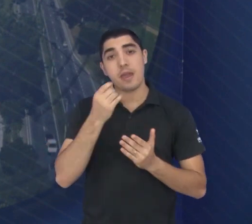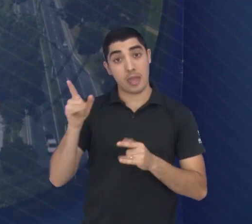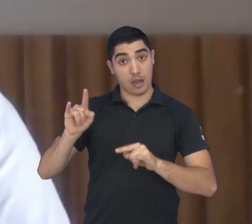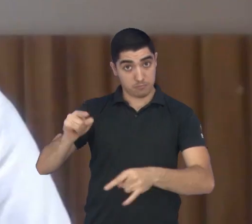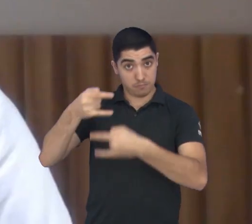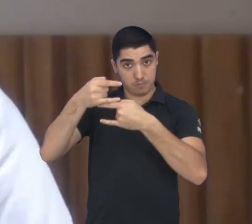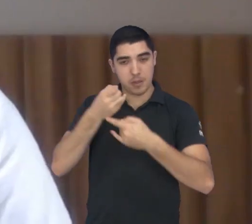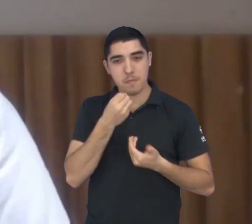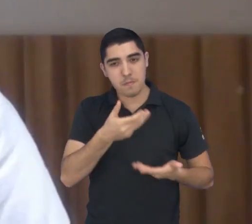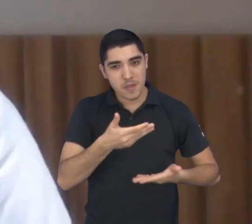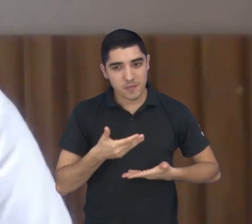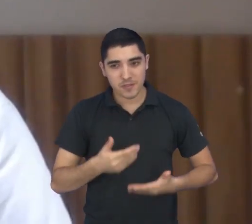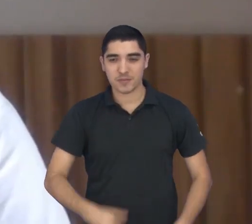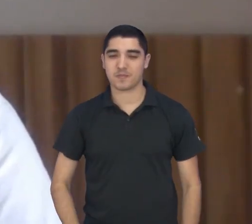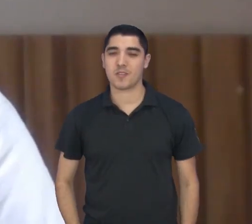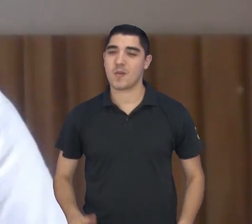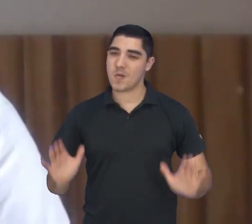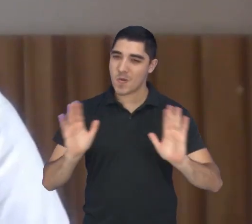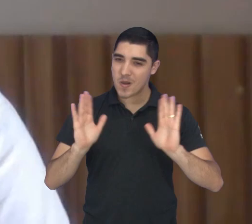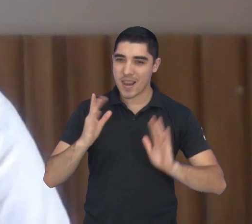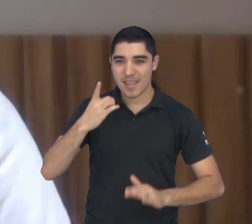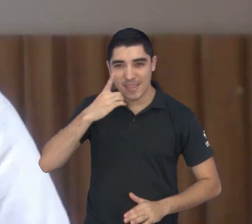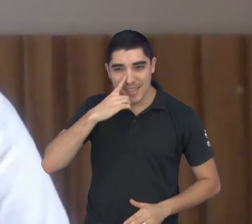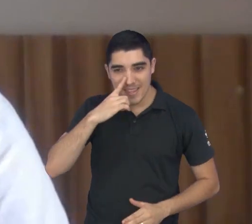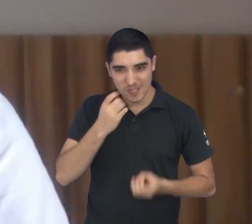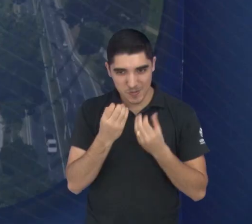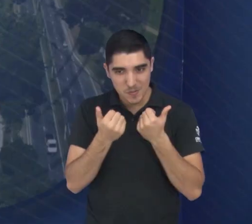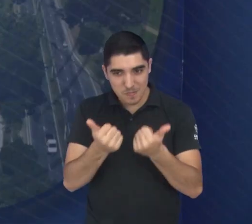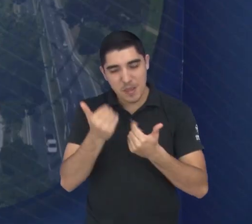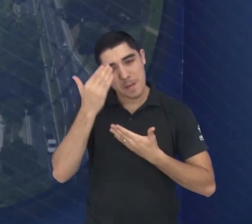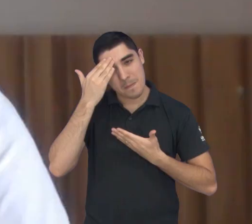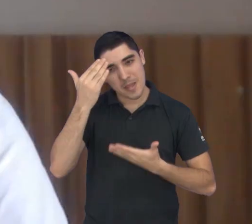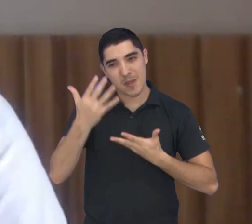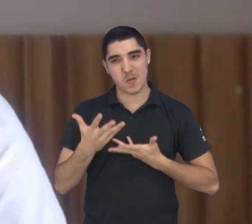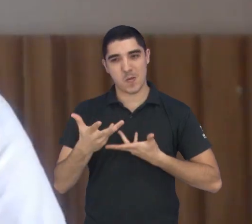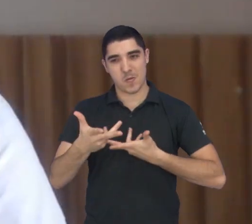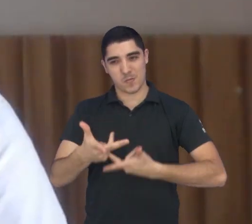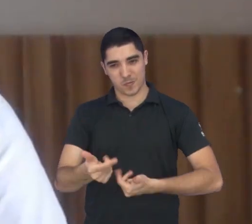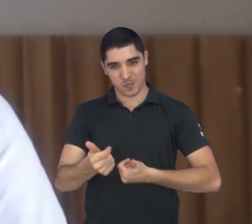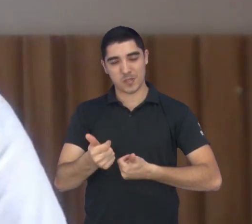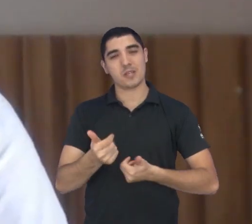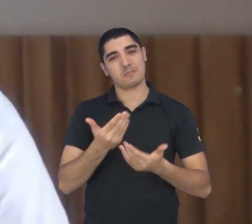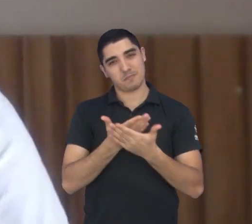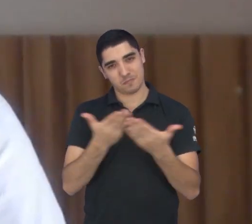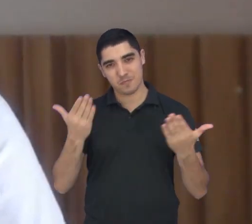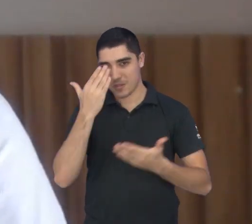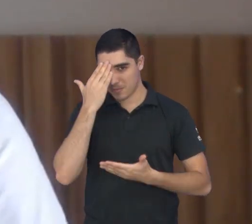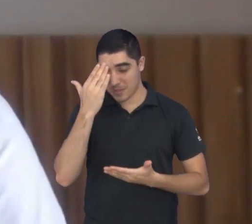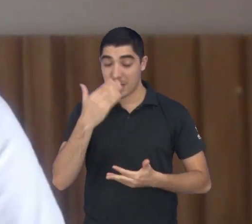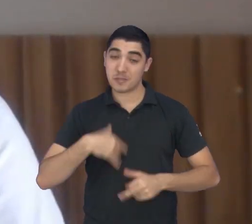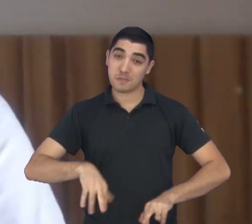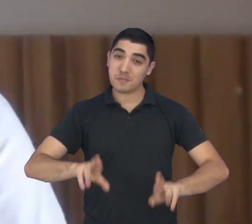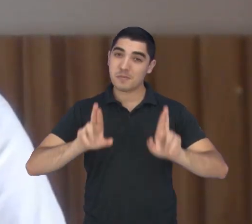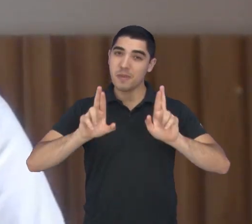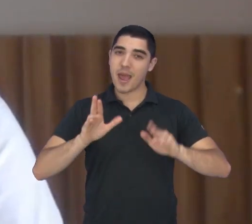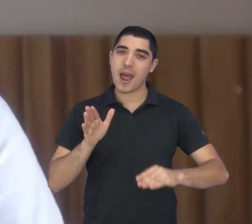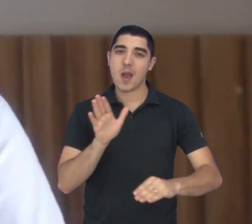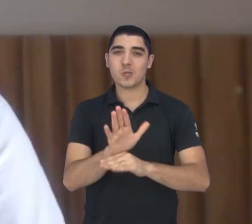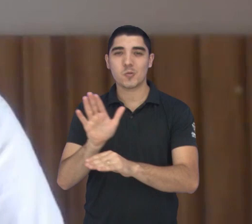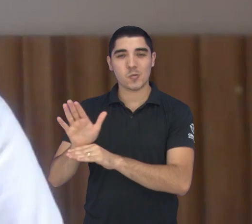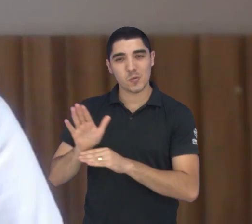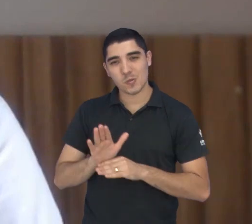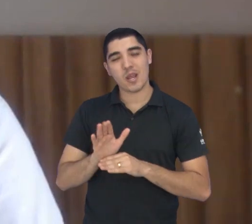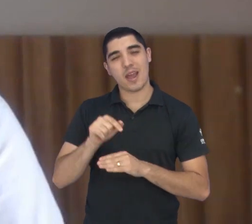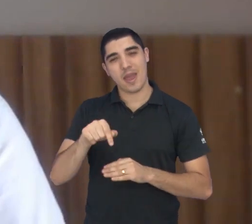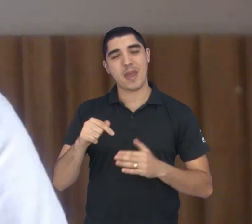Kelly. Olá, Dani, tudo bem? Obrigada pelo convite, obrigada a todos e espero contribuir com